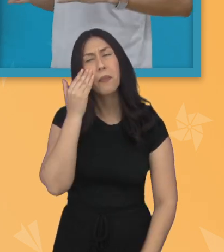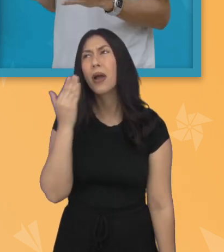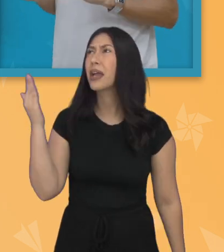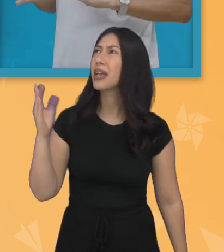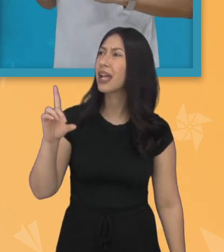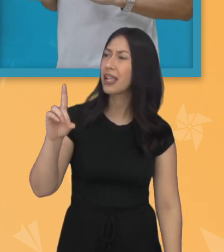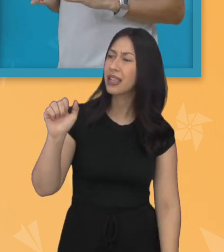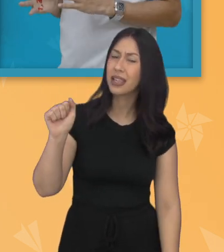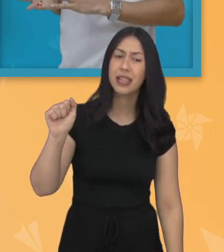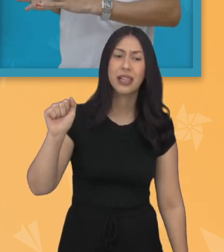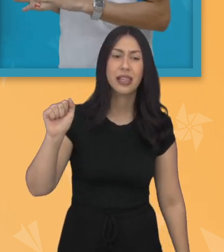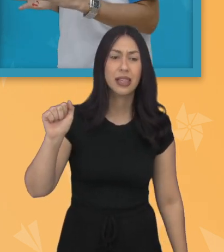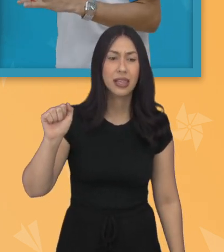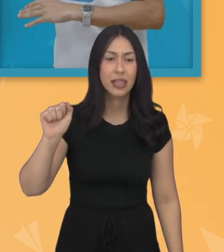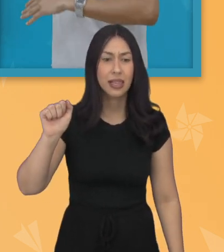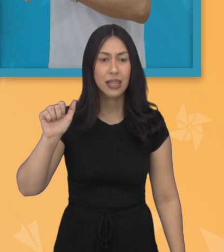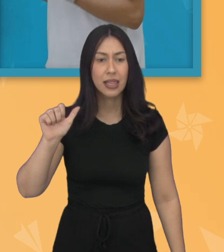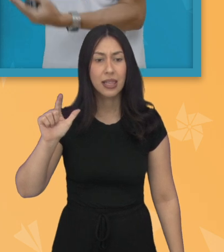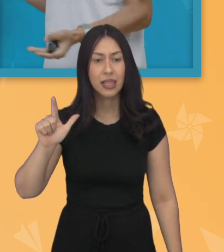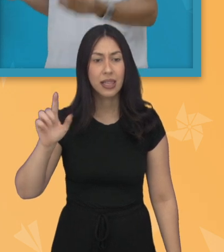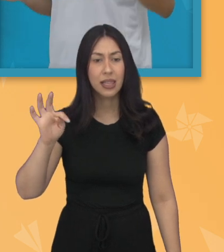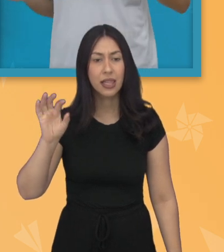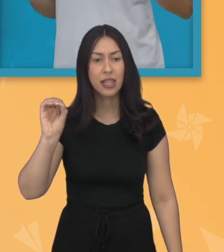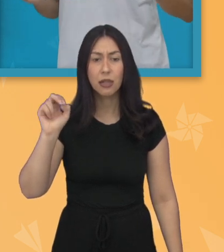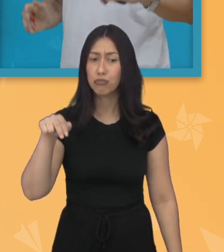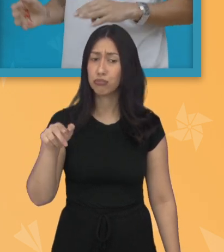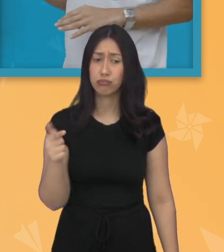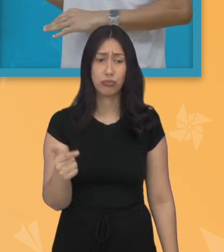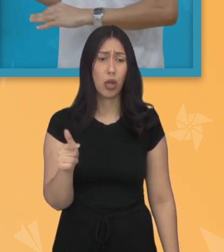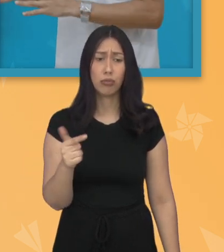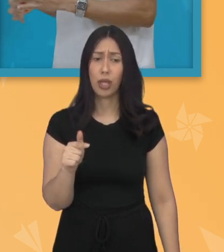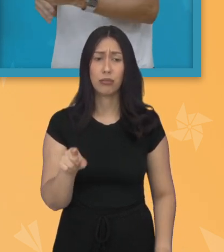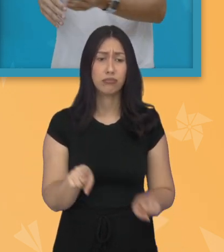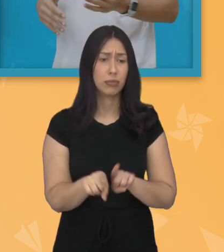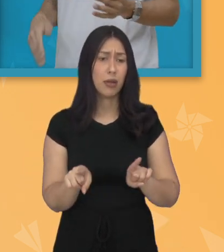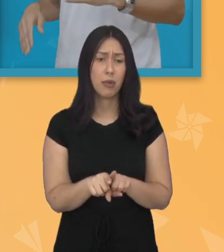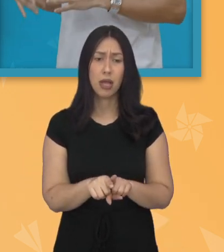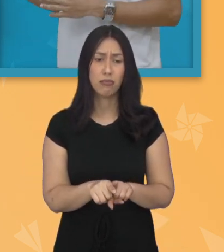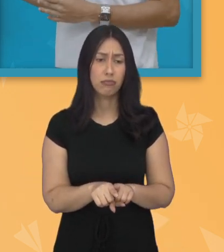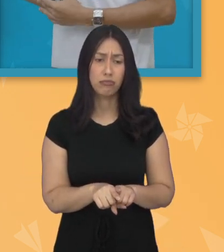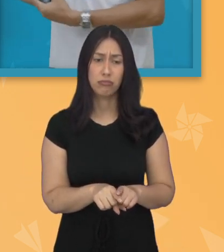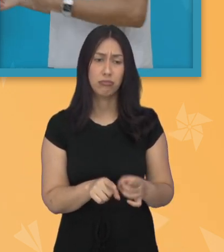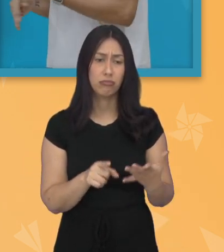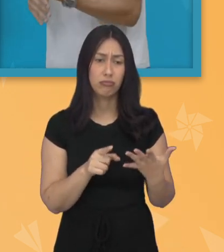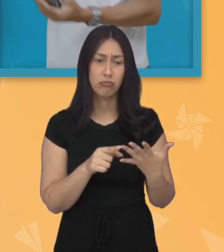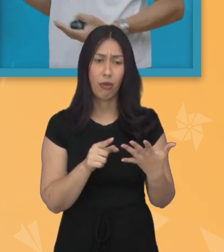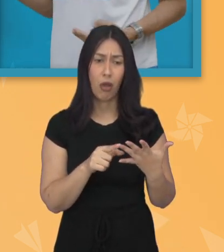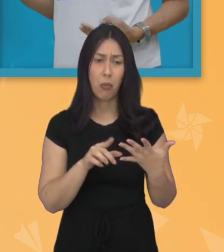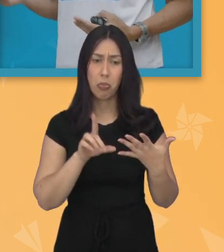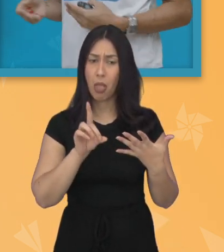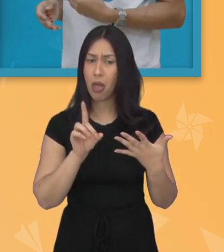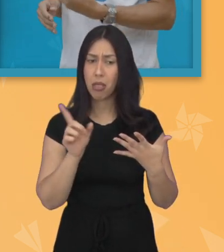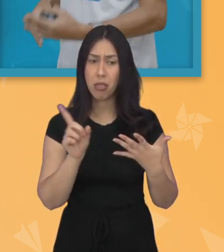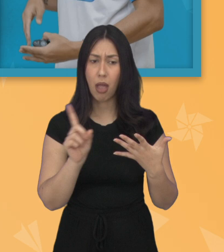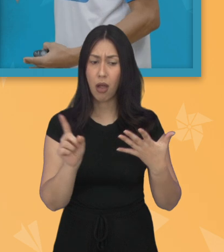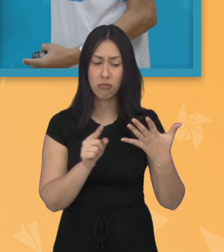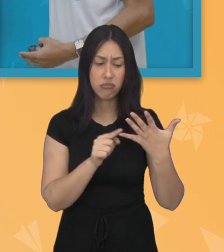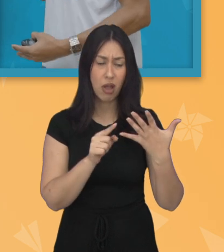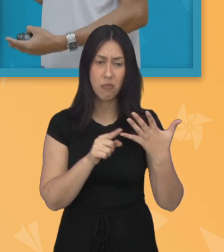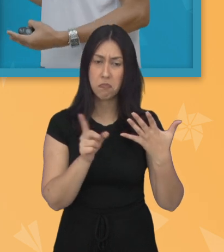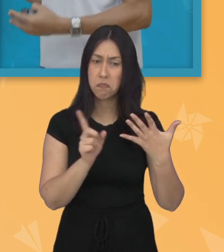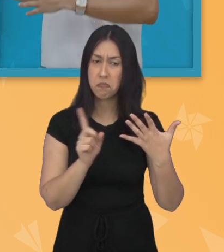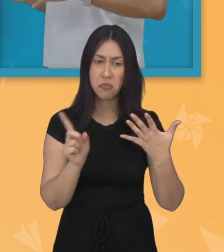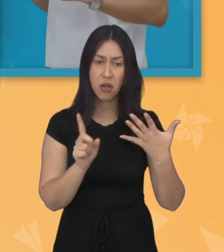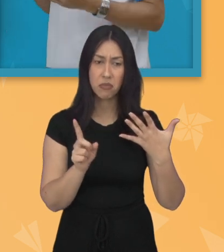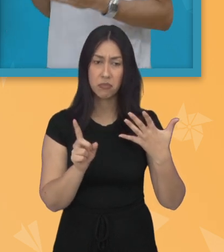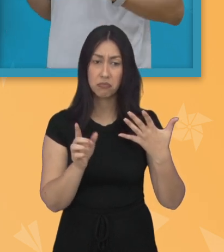Dalton, nesse caso aqui não está falando nada. Proust, que é o que a gente viu. Richter também não. Avogadro é a constante nesse caso.